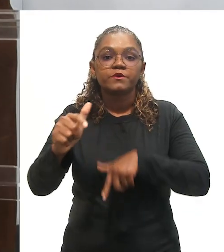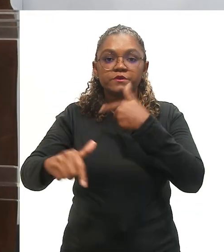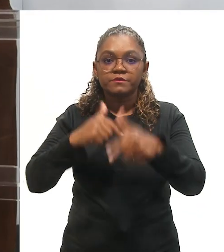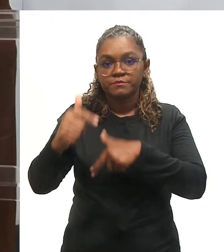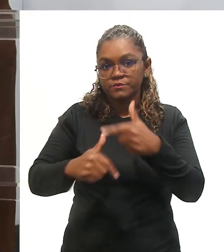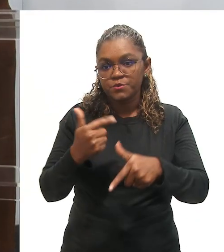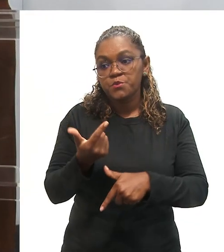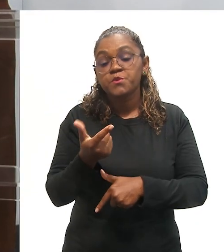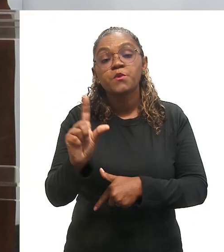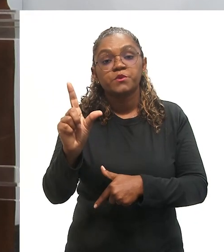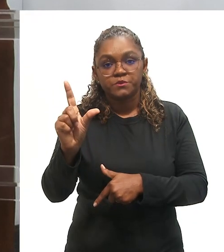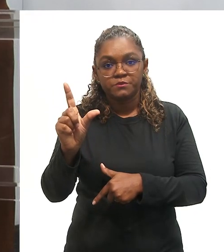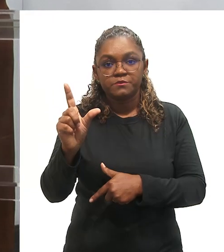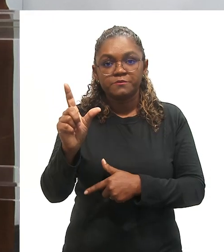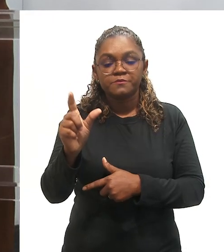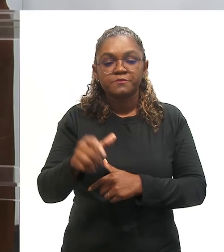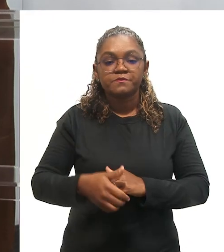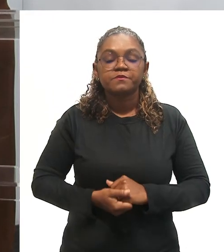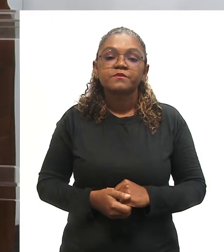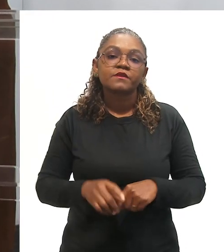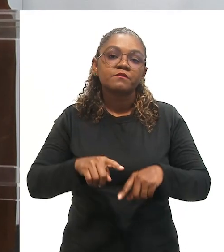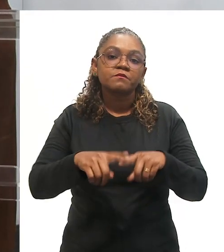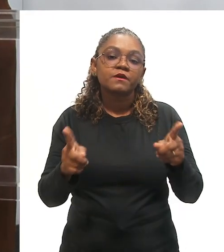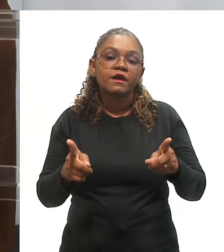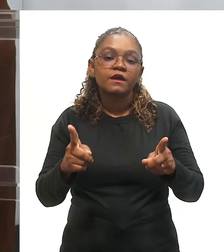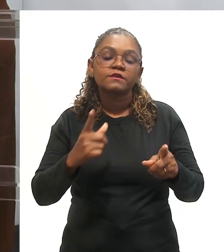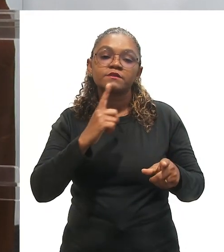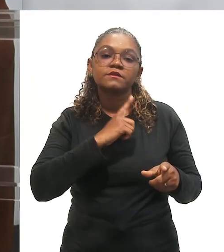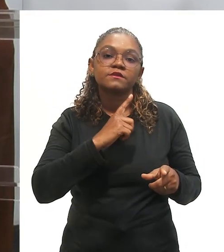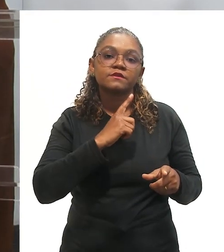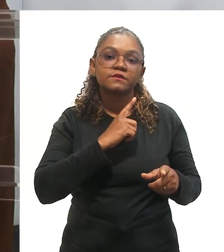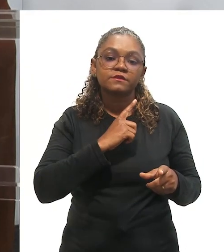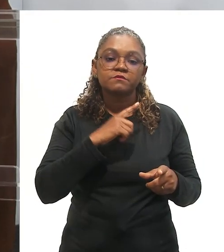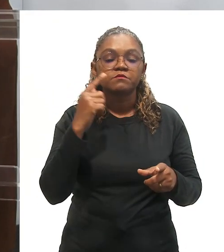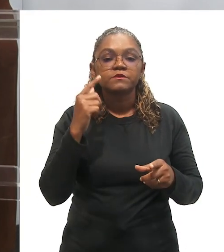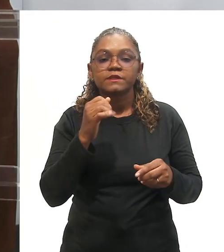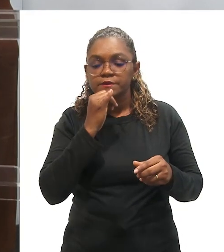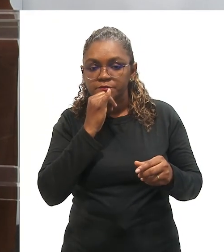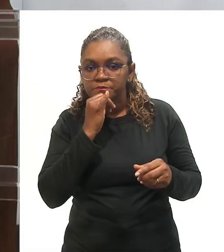em uma determinada unidade gestora. Ele não fazia